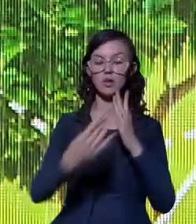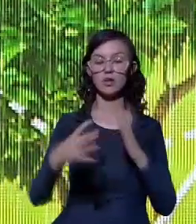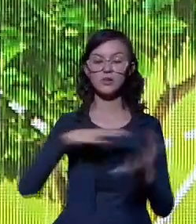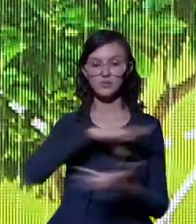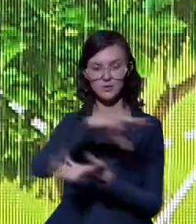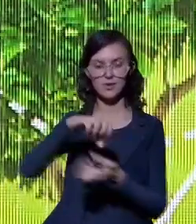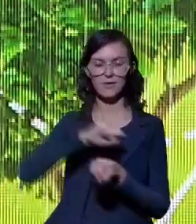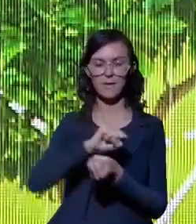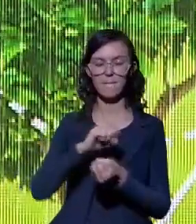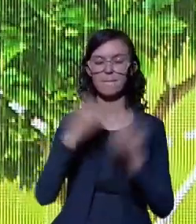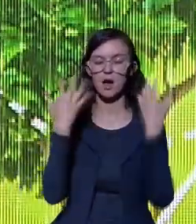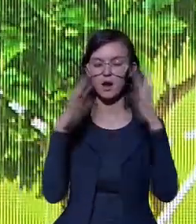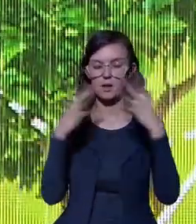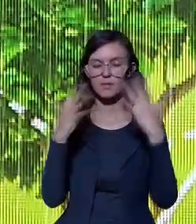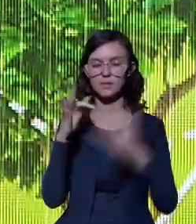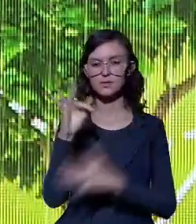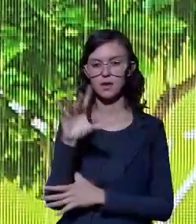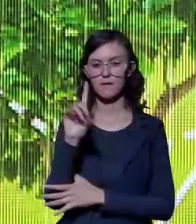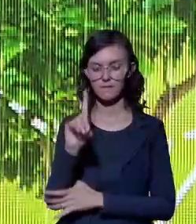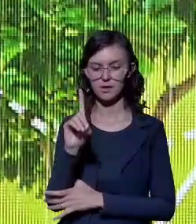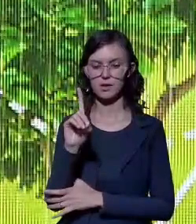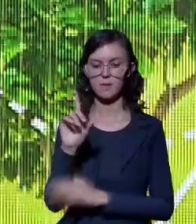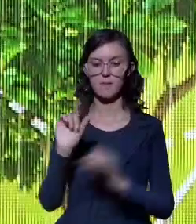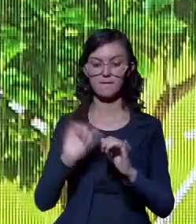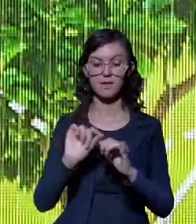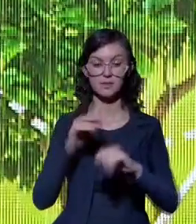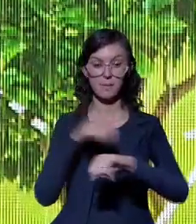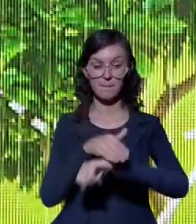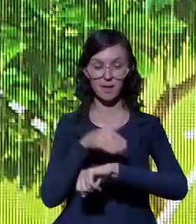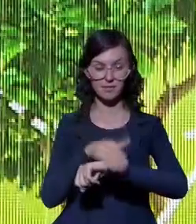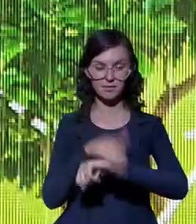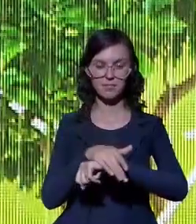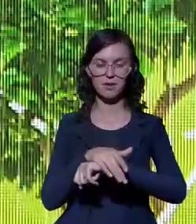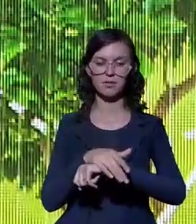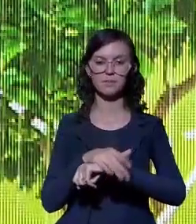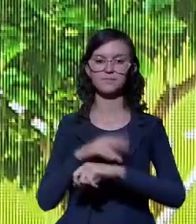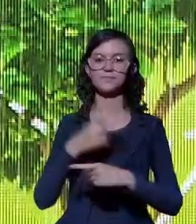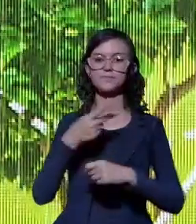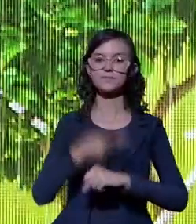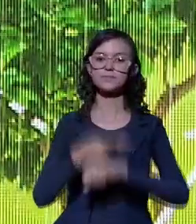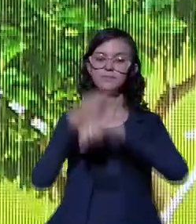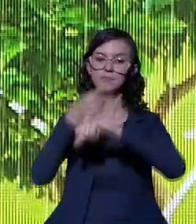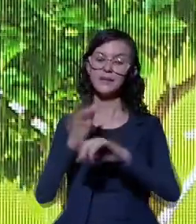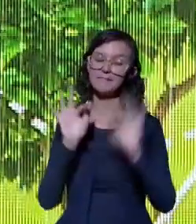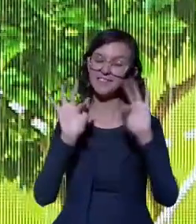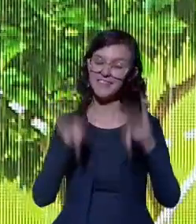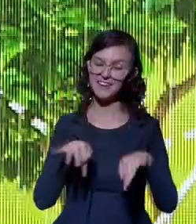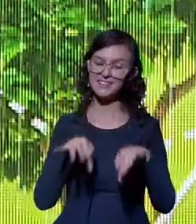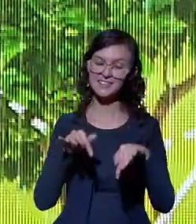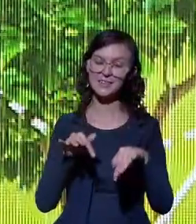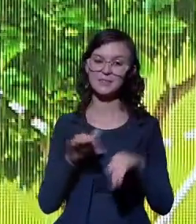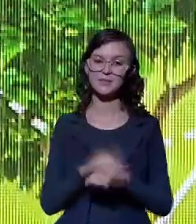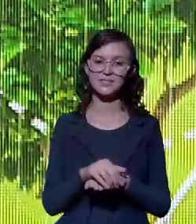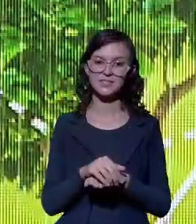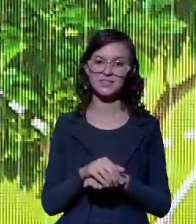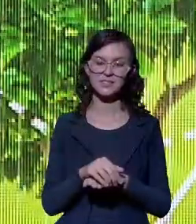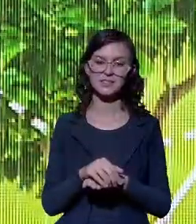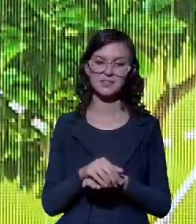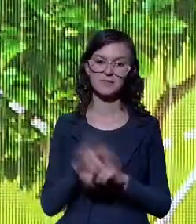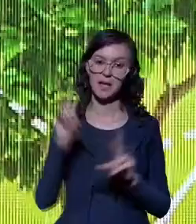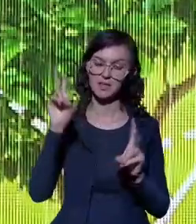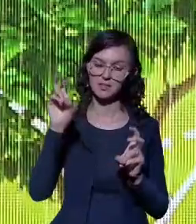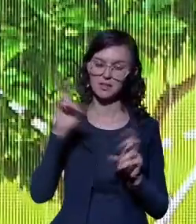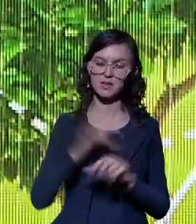à AFD também por fazer parte dessa premiação. Encerramos aqui, então, a nossa citação